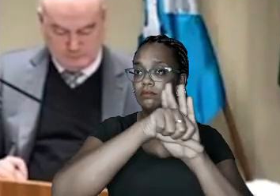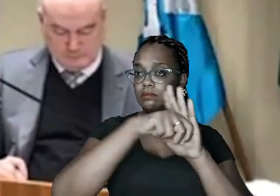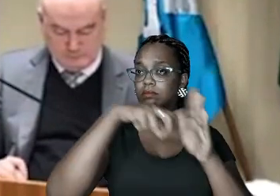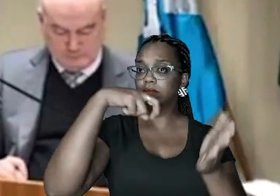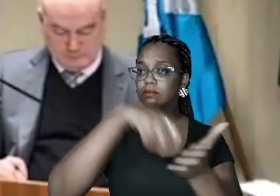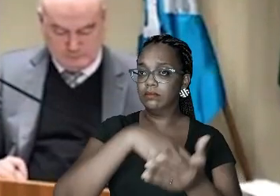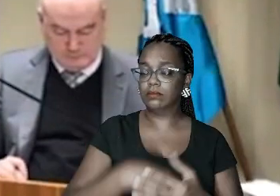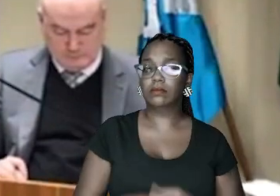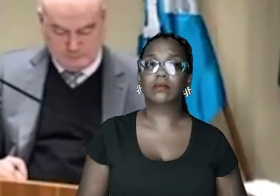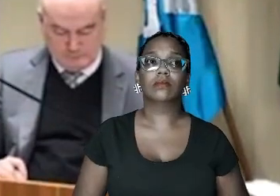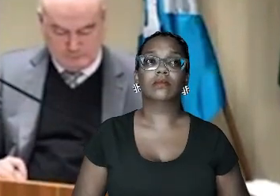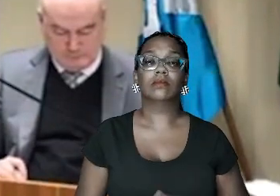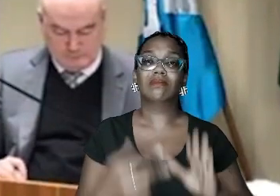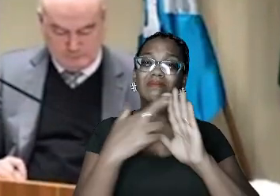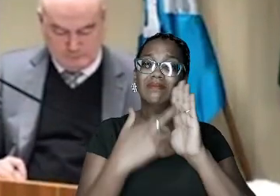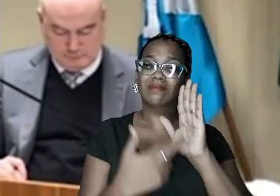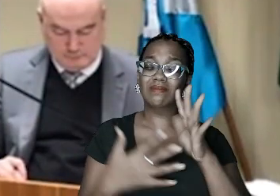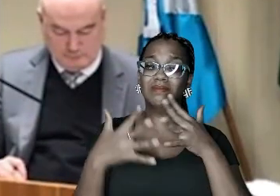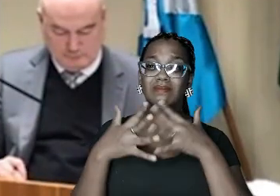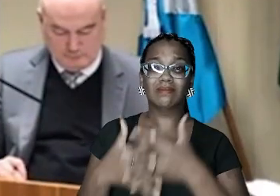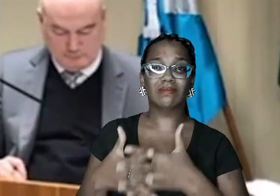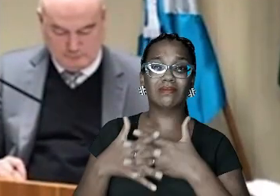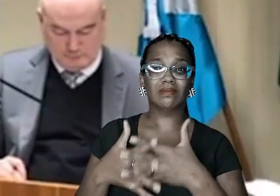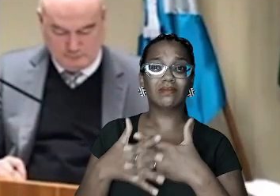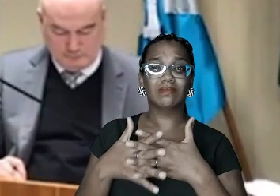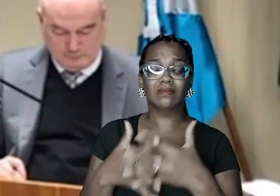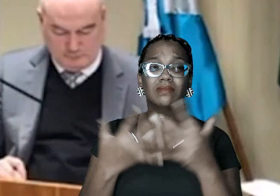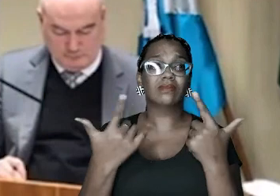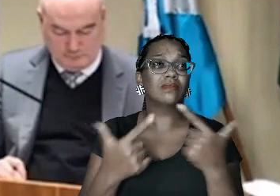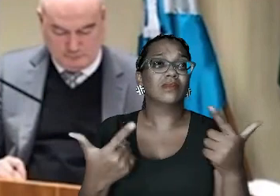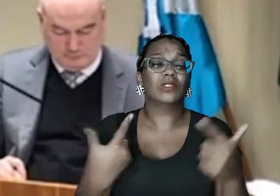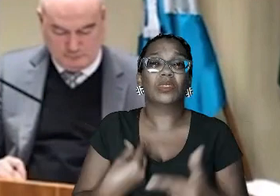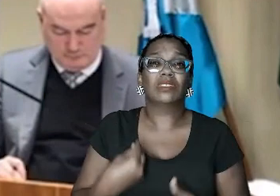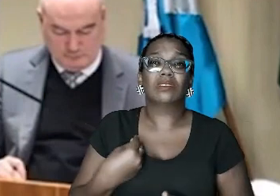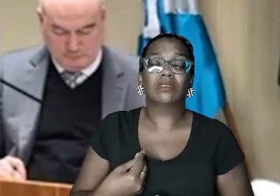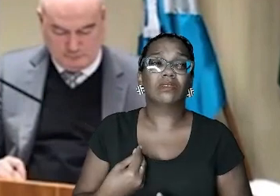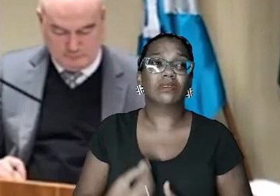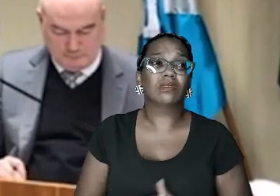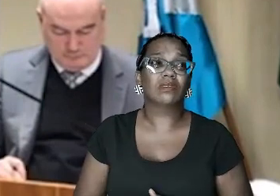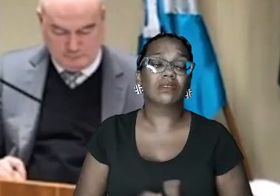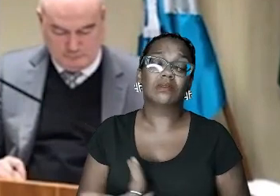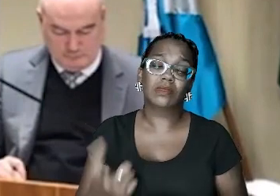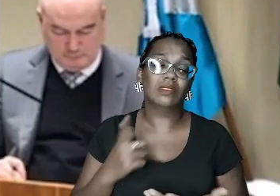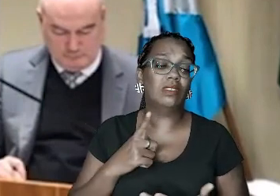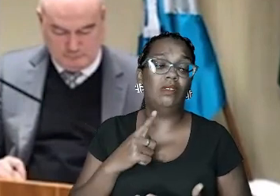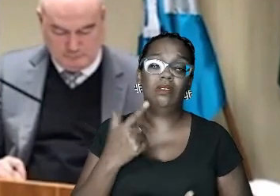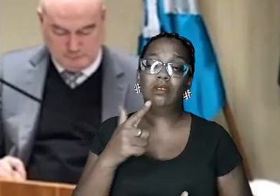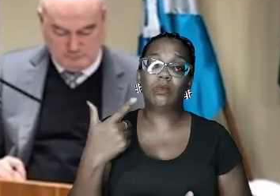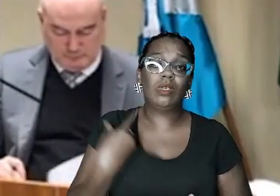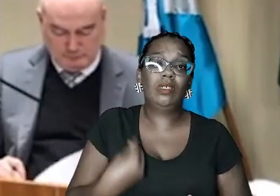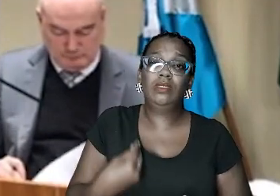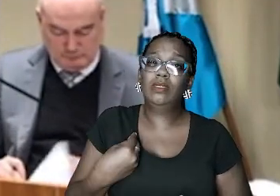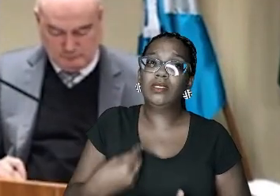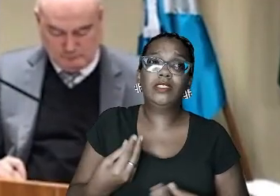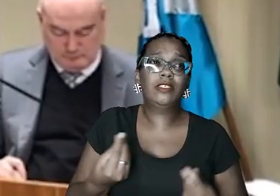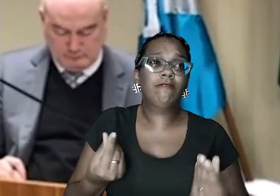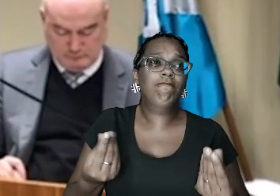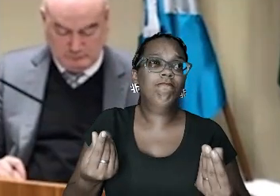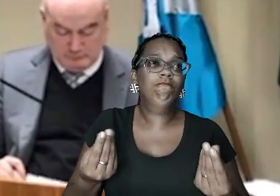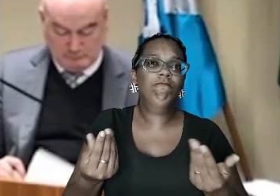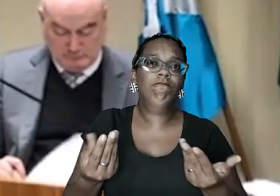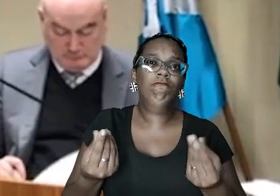se confundem não existe e aí entra a questão do vizinho de não existe uma uma